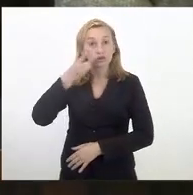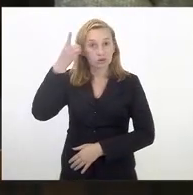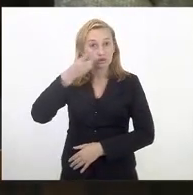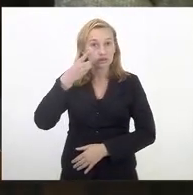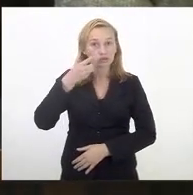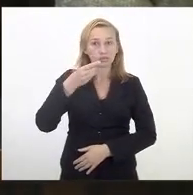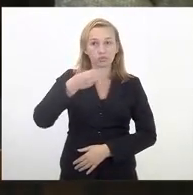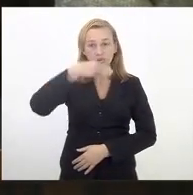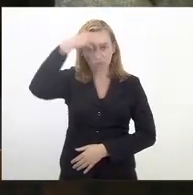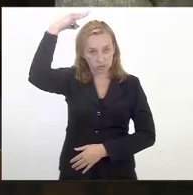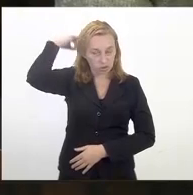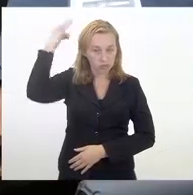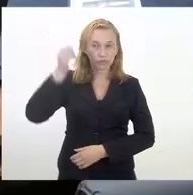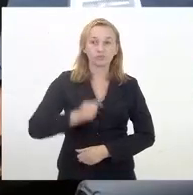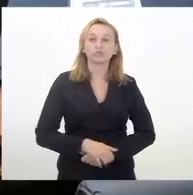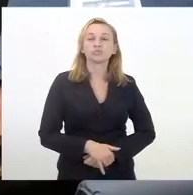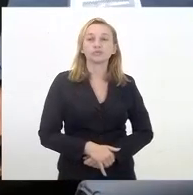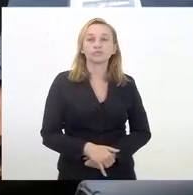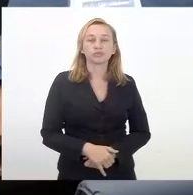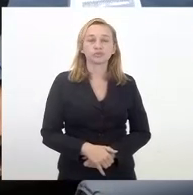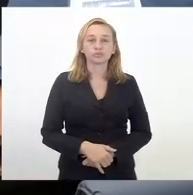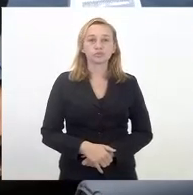Márcio parceiro